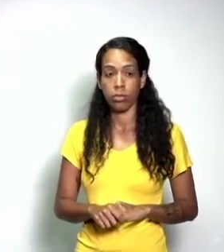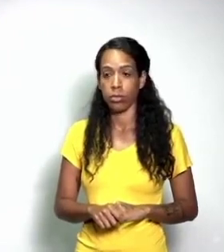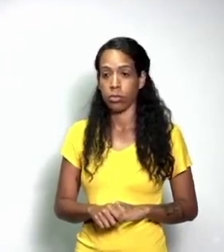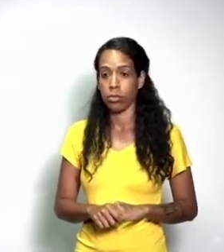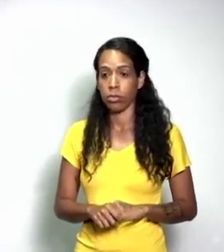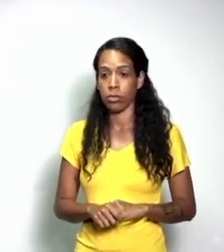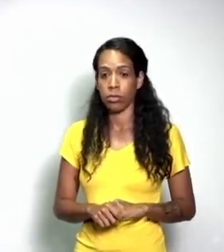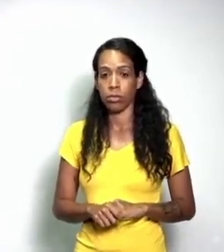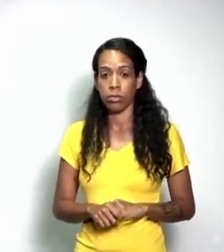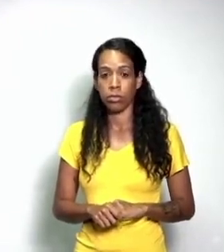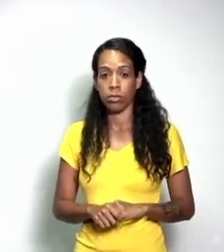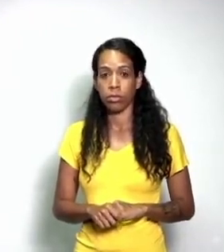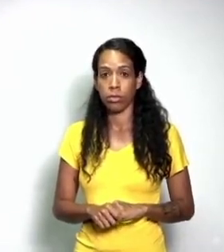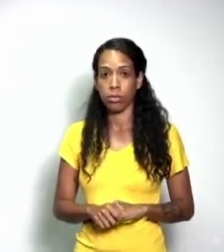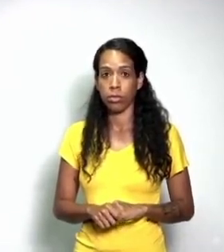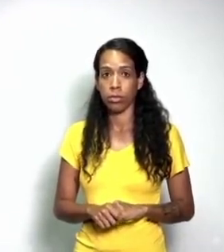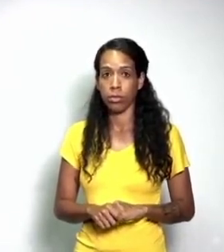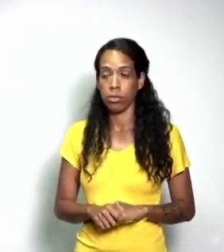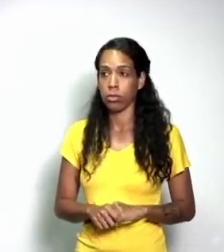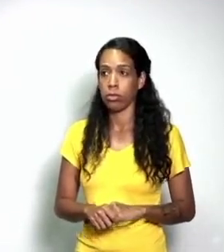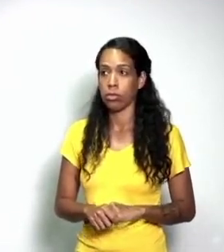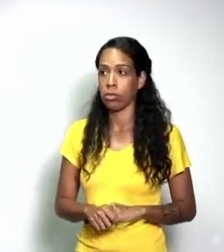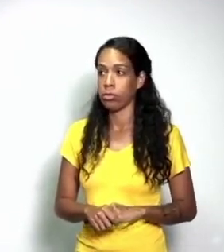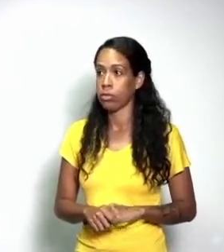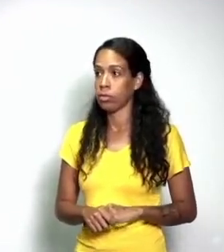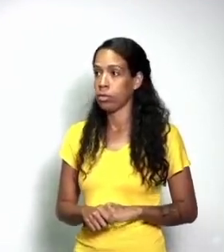Ah, sim. Pessoal, baixar.